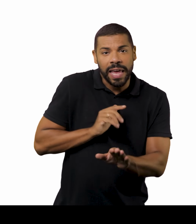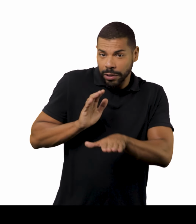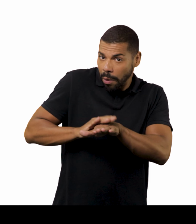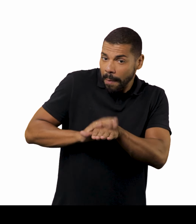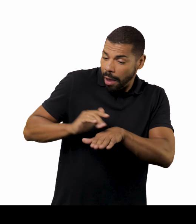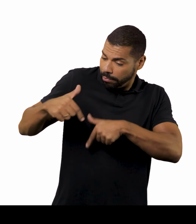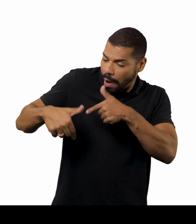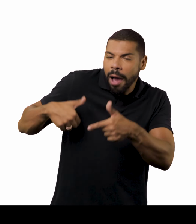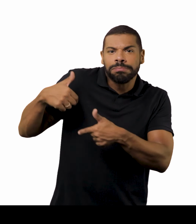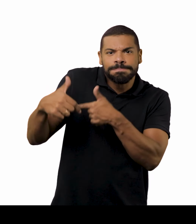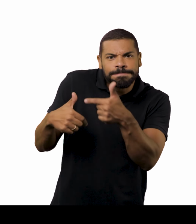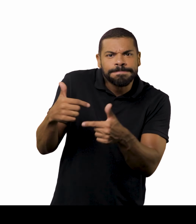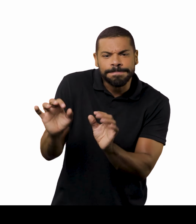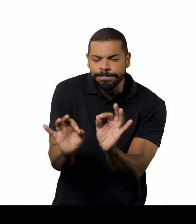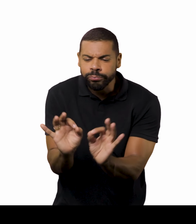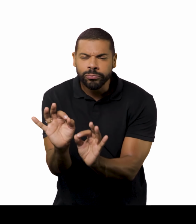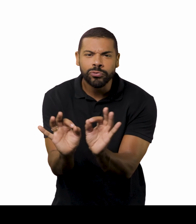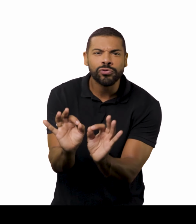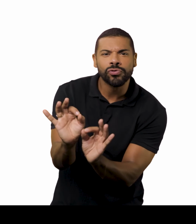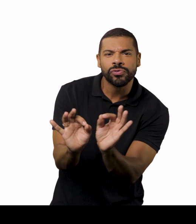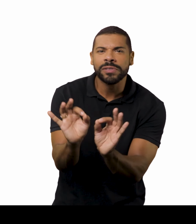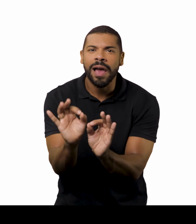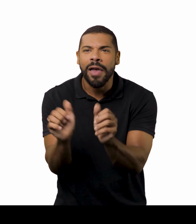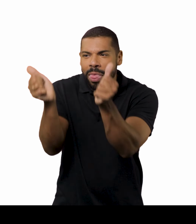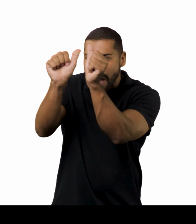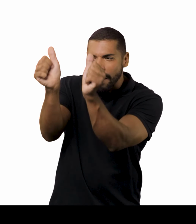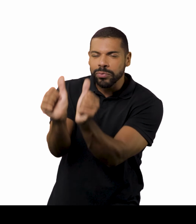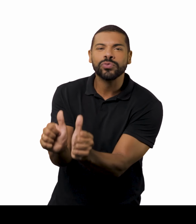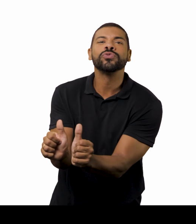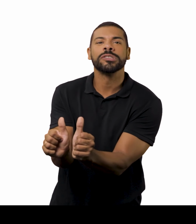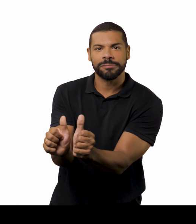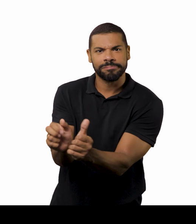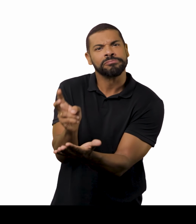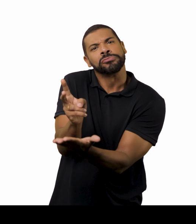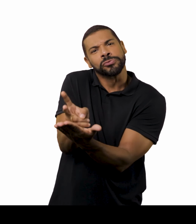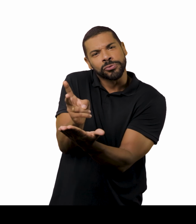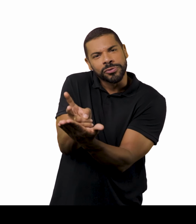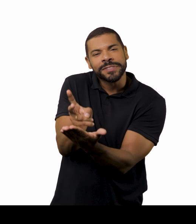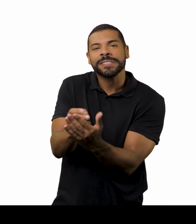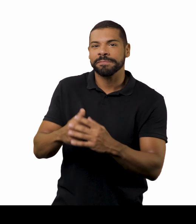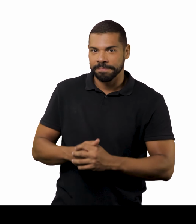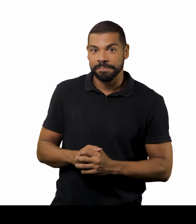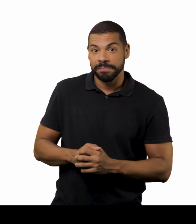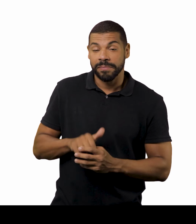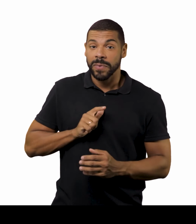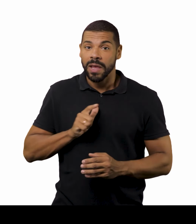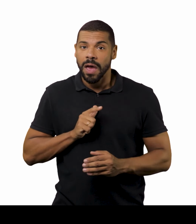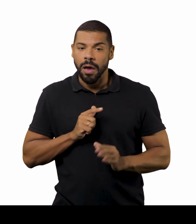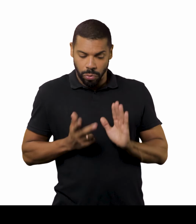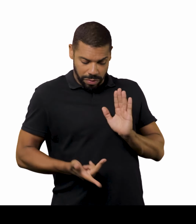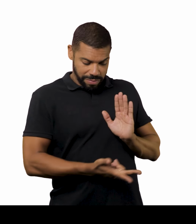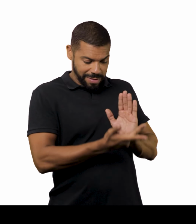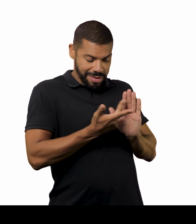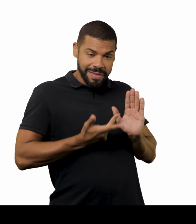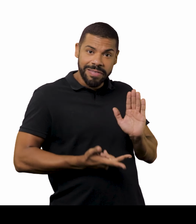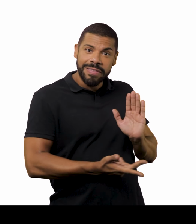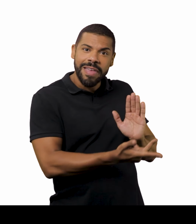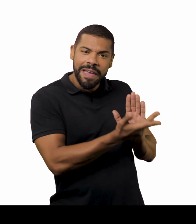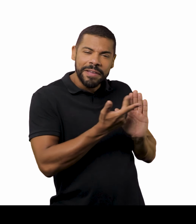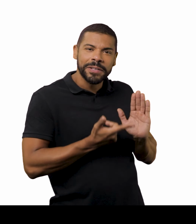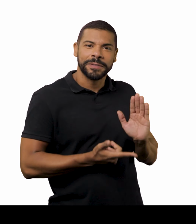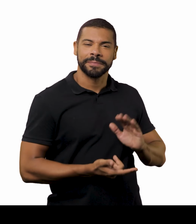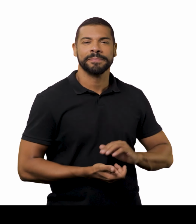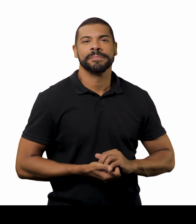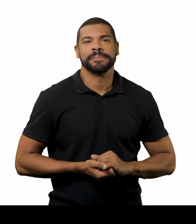muito feitos na mão. E aí eu acho que tem a coisa da escultura, eles foram feitos, descobertos na mão, mais do que no croquis.